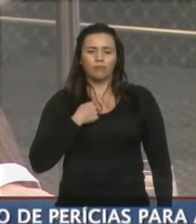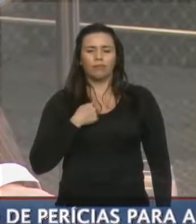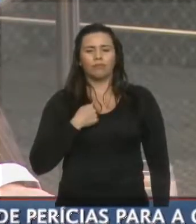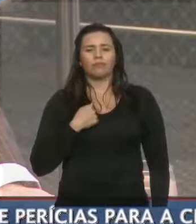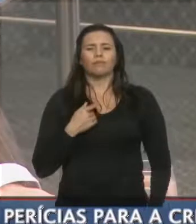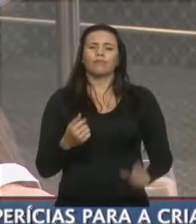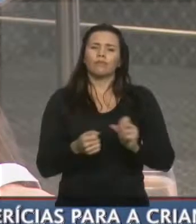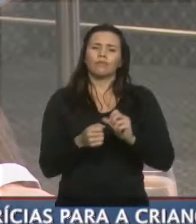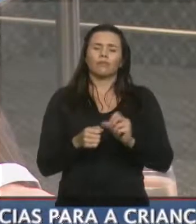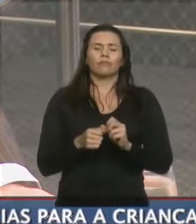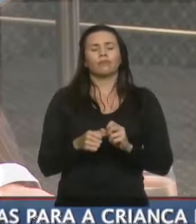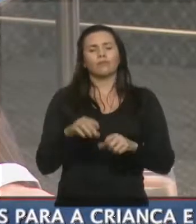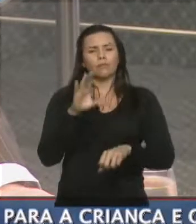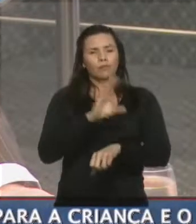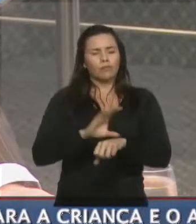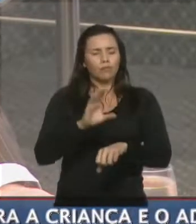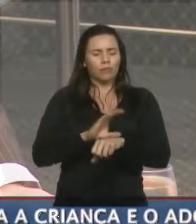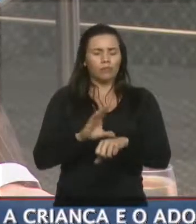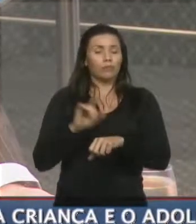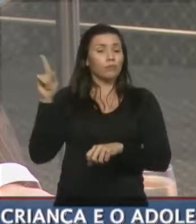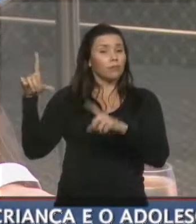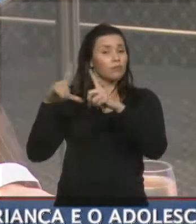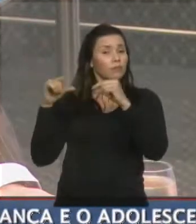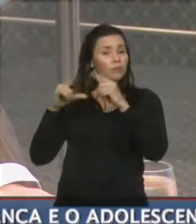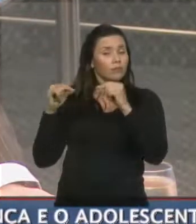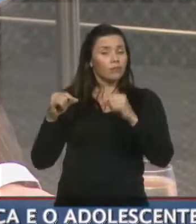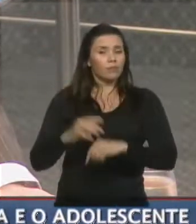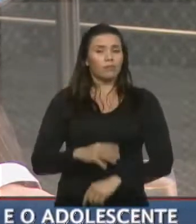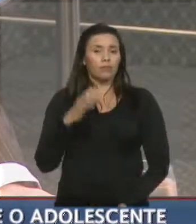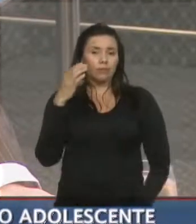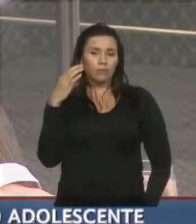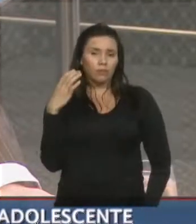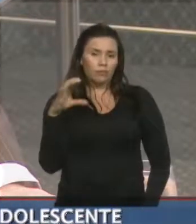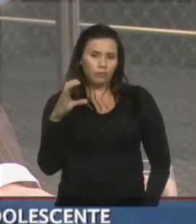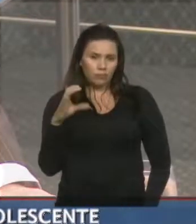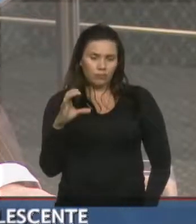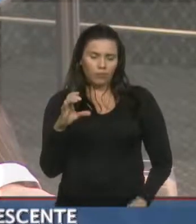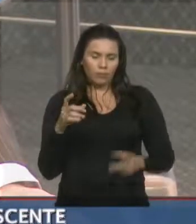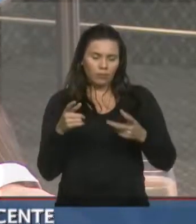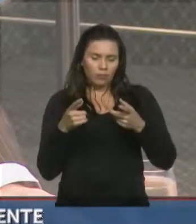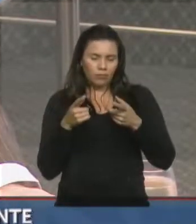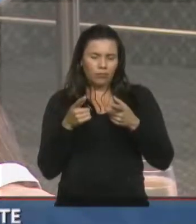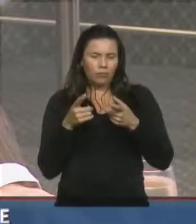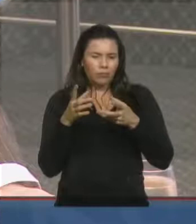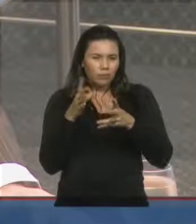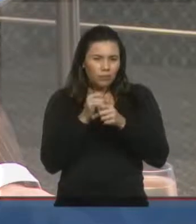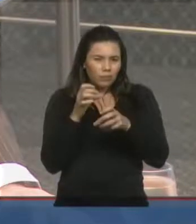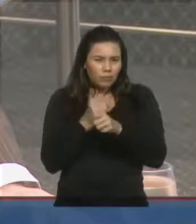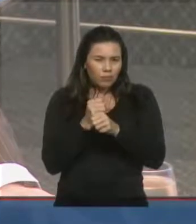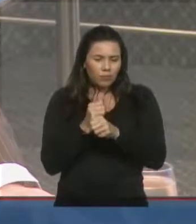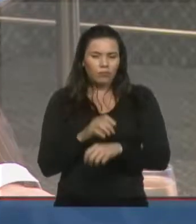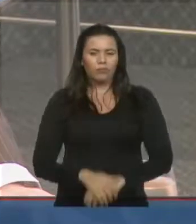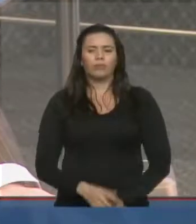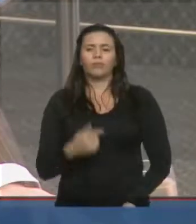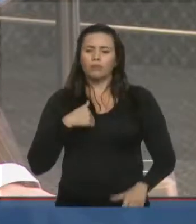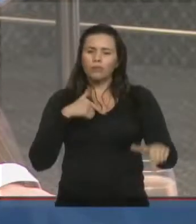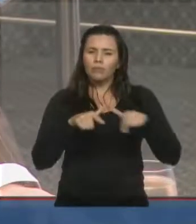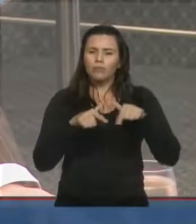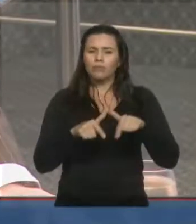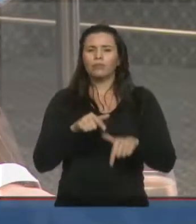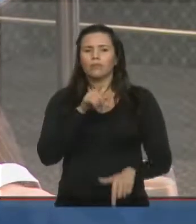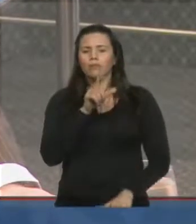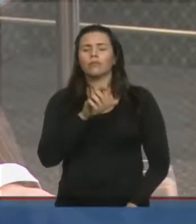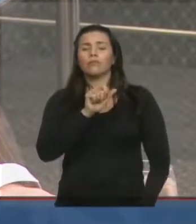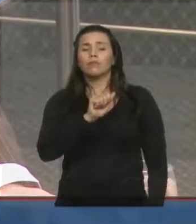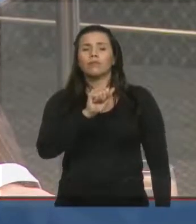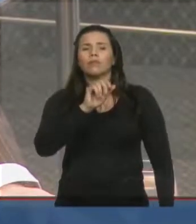Contábeis em Brasília, eu já trabalhava como auditor interno, né, e já começava a